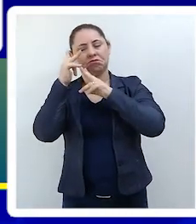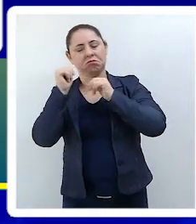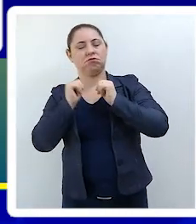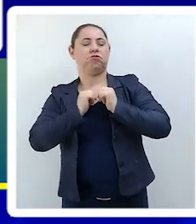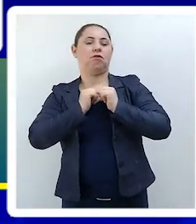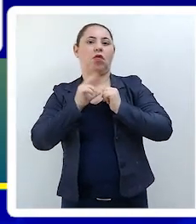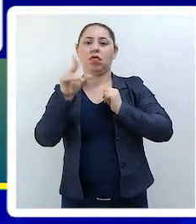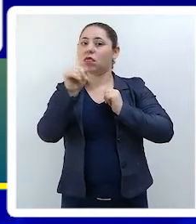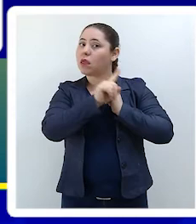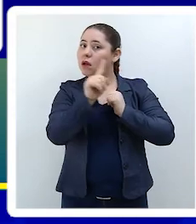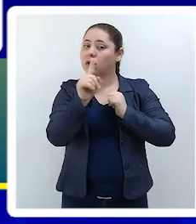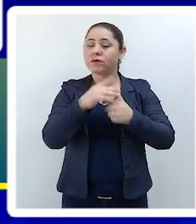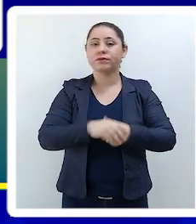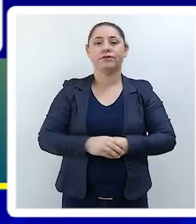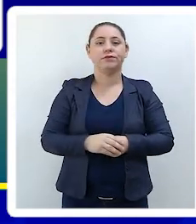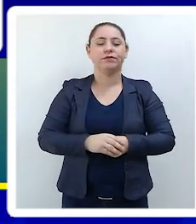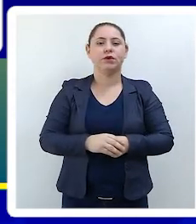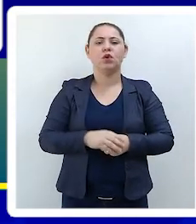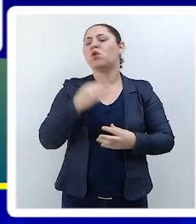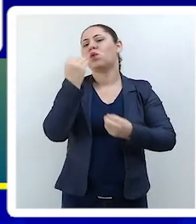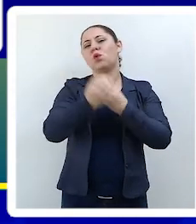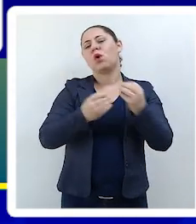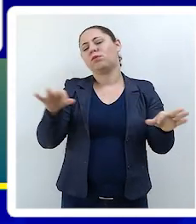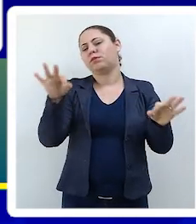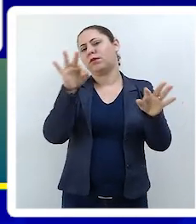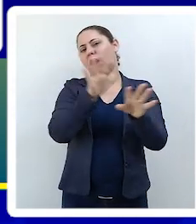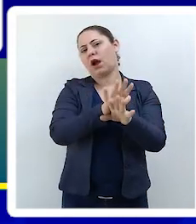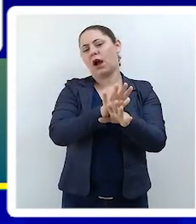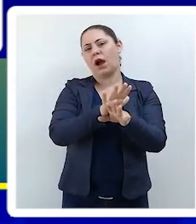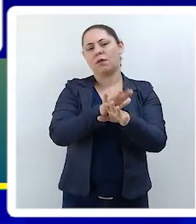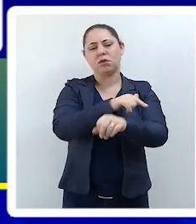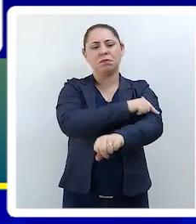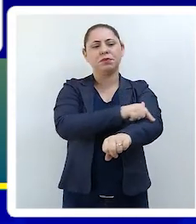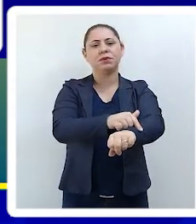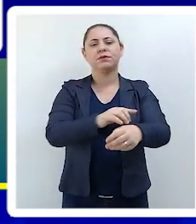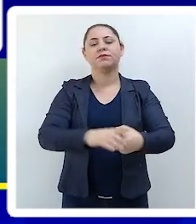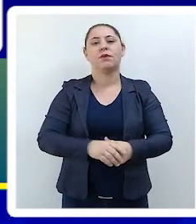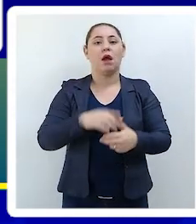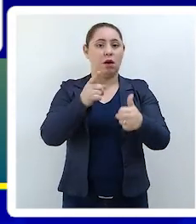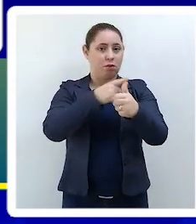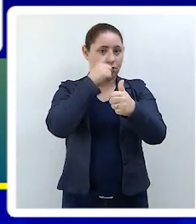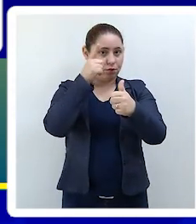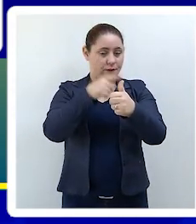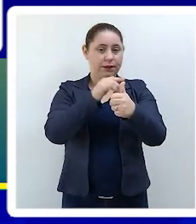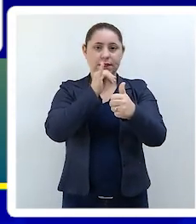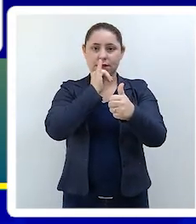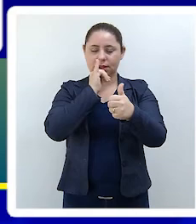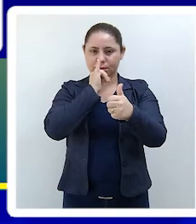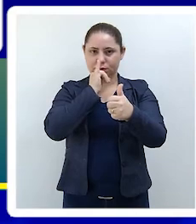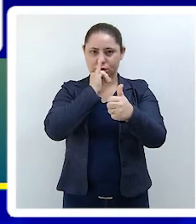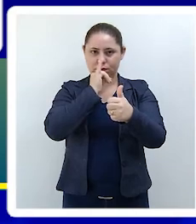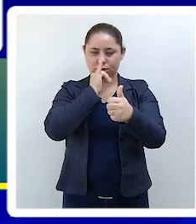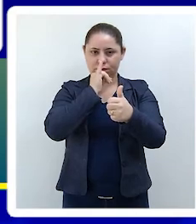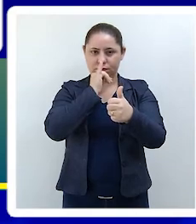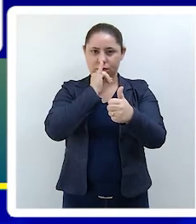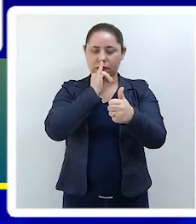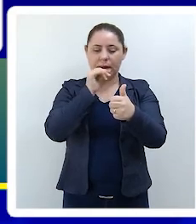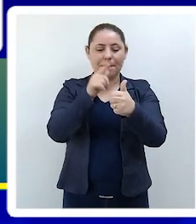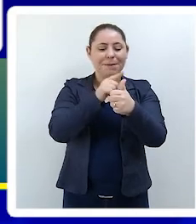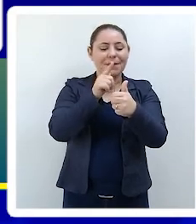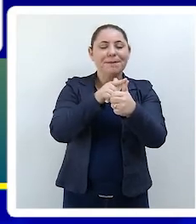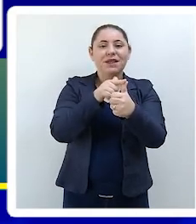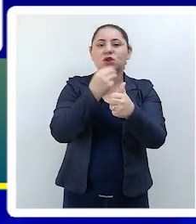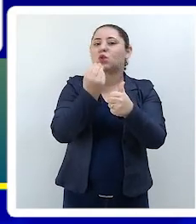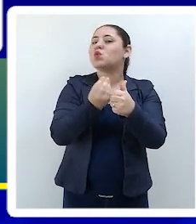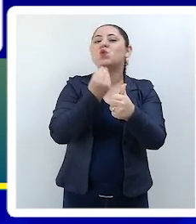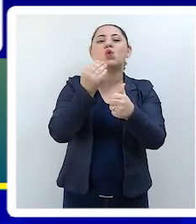tranquilos, né? E como é que a gente combate esse comportamento? Primeiro é com o exemplo, né? A